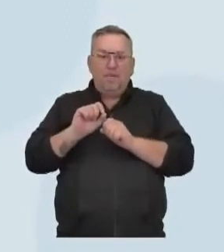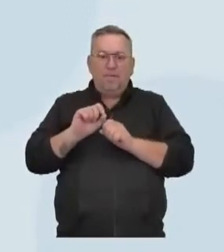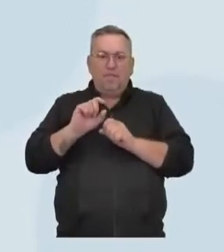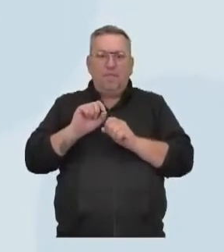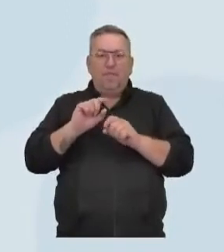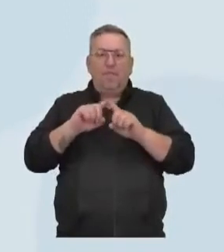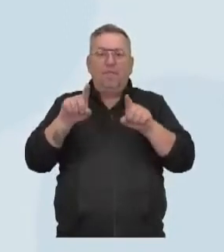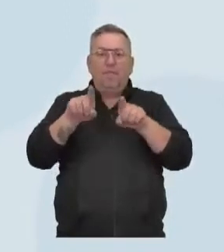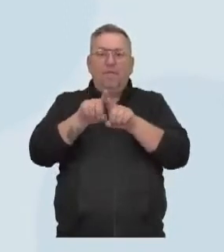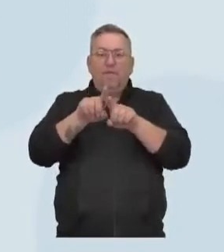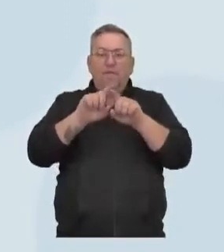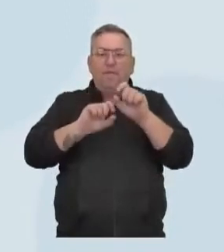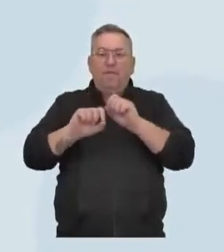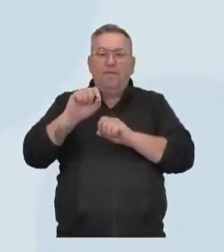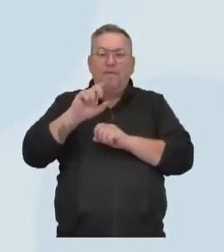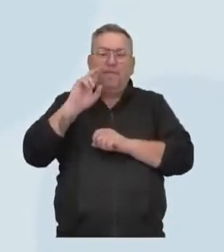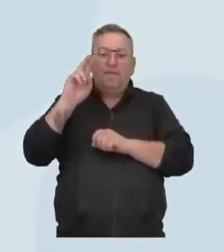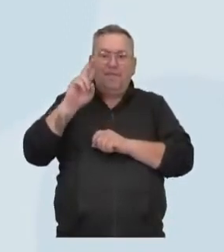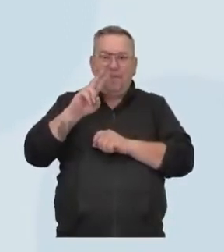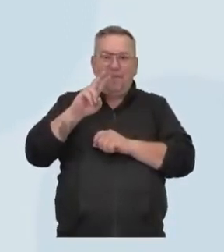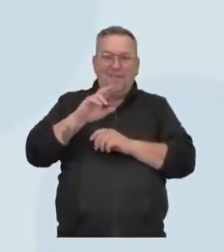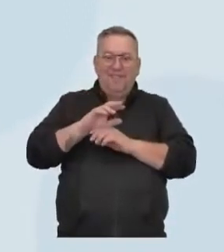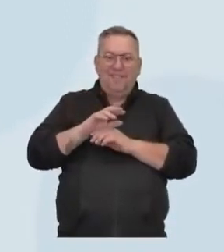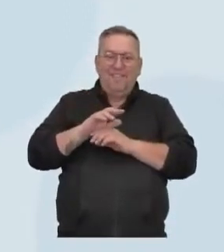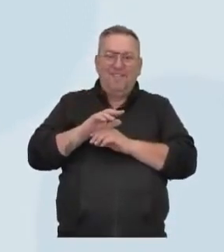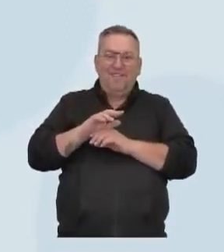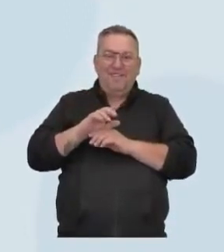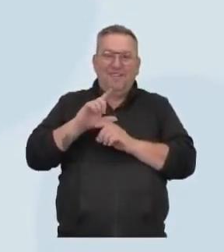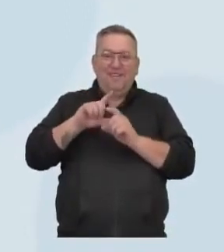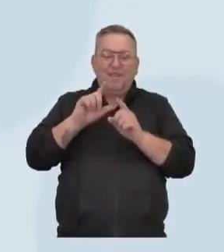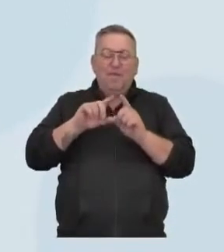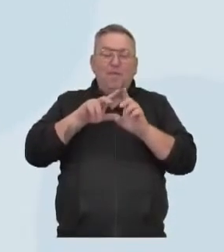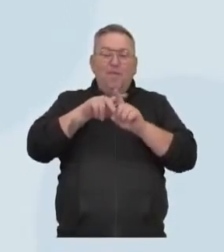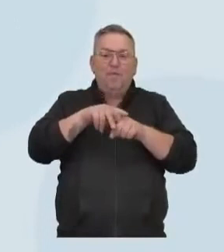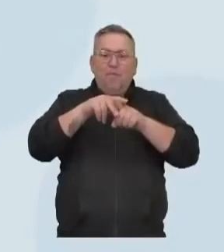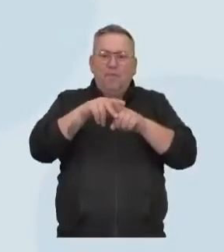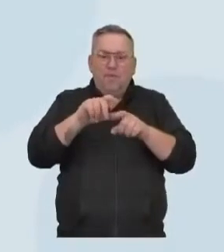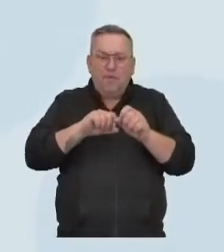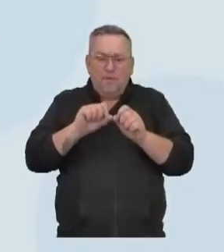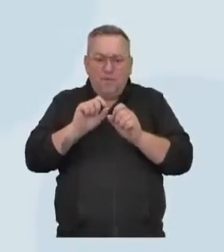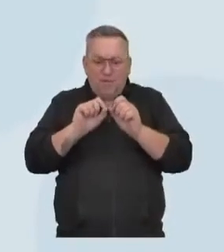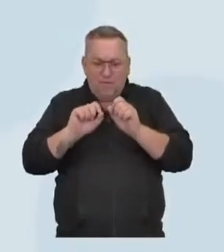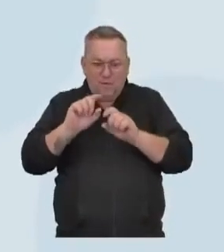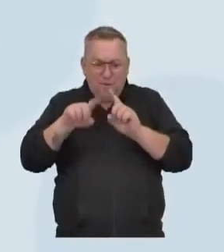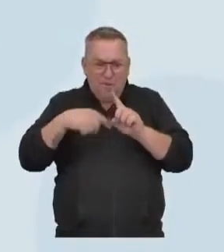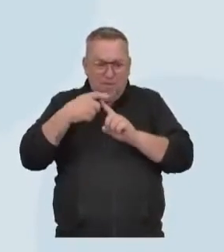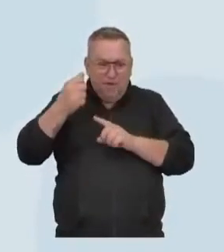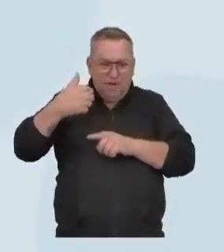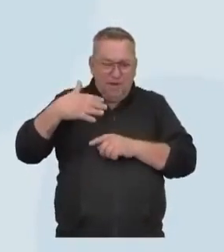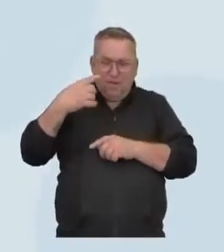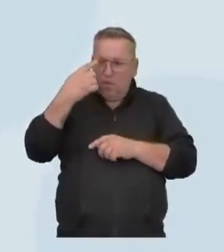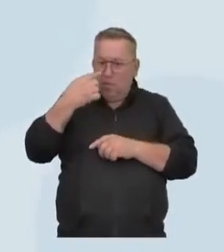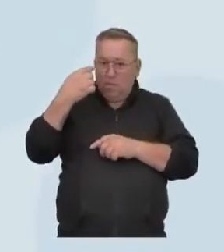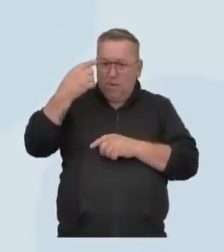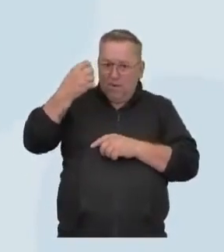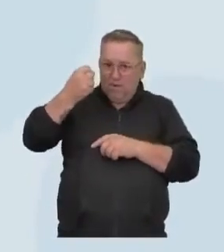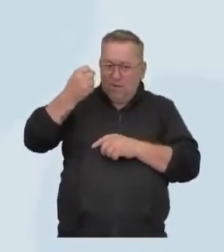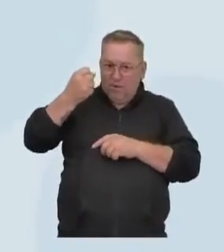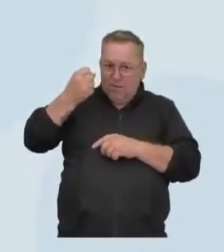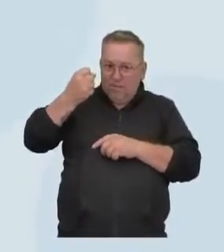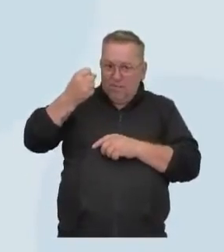erva. Traz dessa mesma bandalha. E o carvão sumia-se, largando sobre o paisano uma riscada do branco dos olhos, como